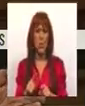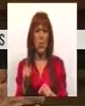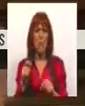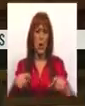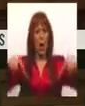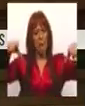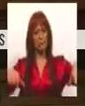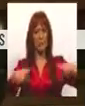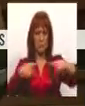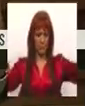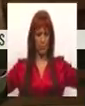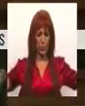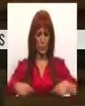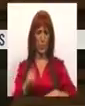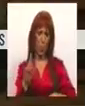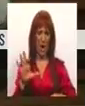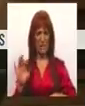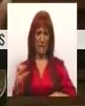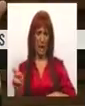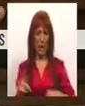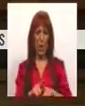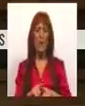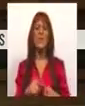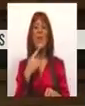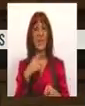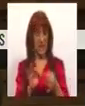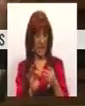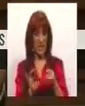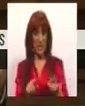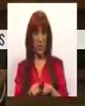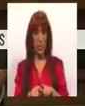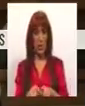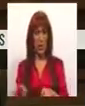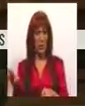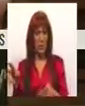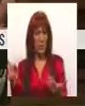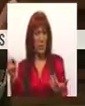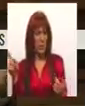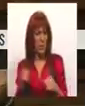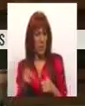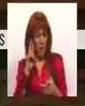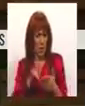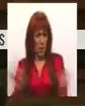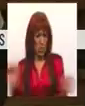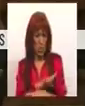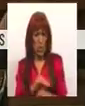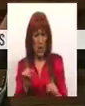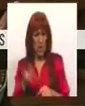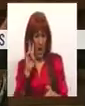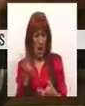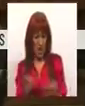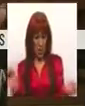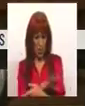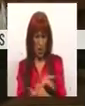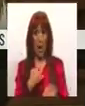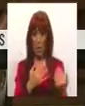futebol. Fazer disto uma descrição, como se tem ouvido e lido nos jornais, incluindo jornais